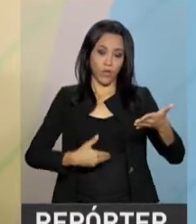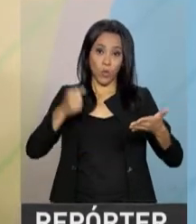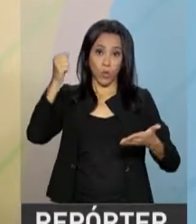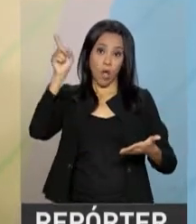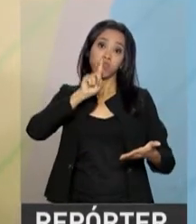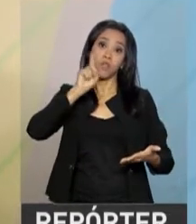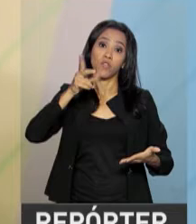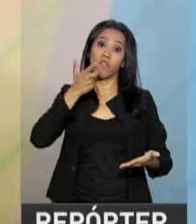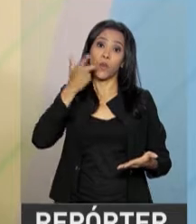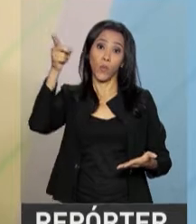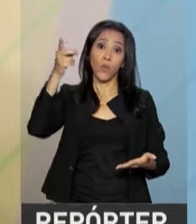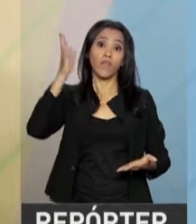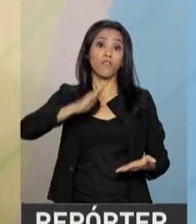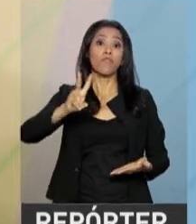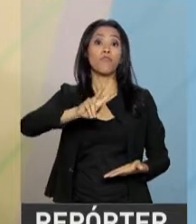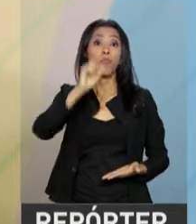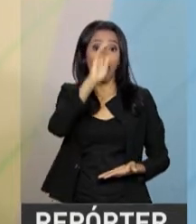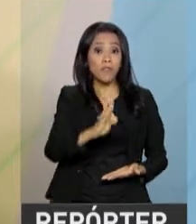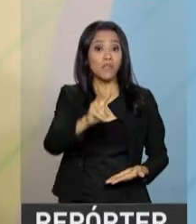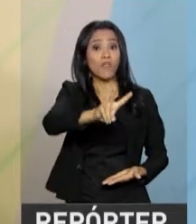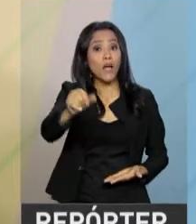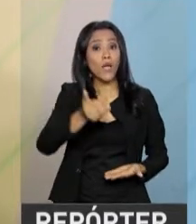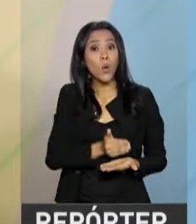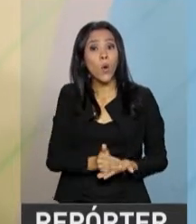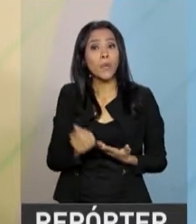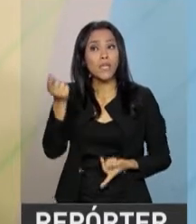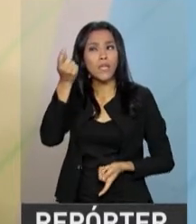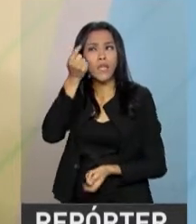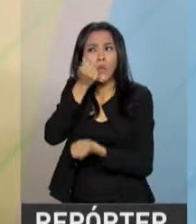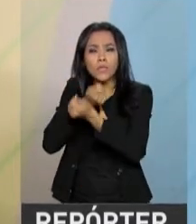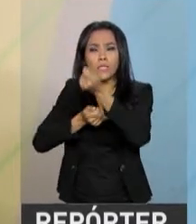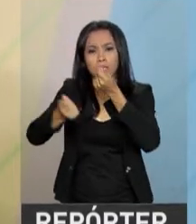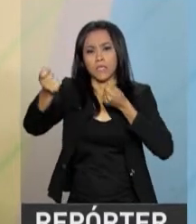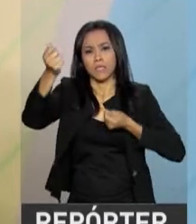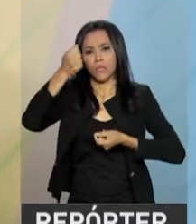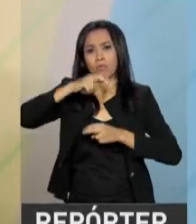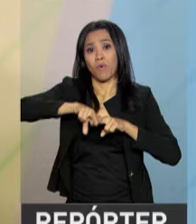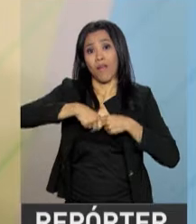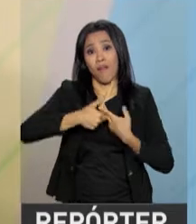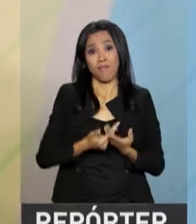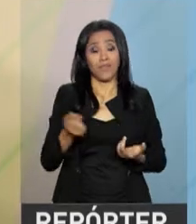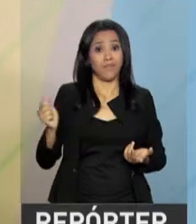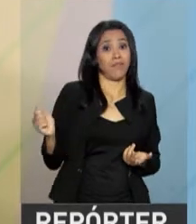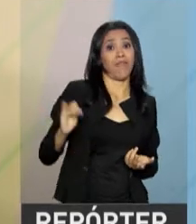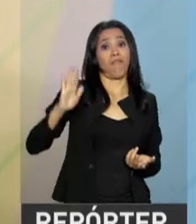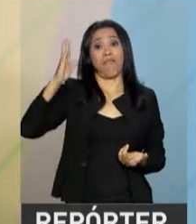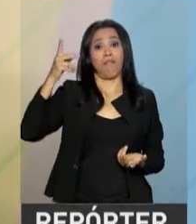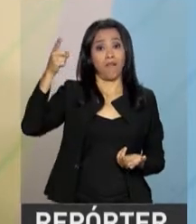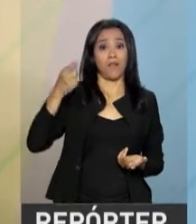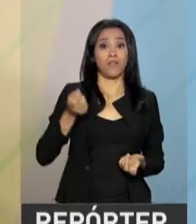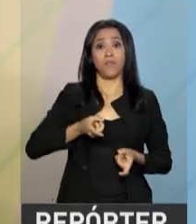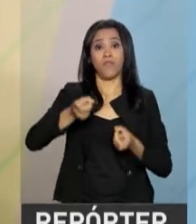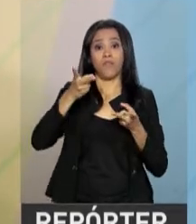começaram as negociações visando a eventual exceções às tarifas sobre importação